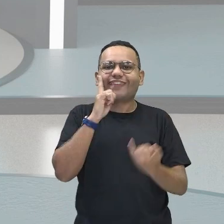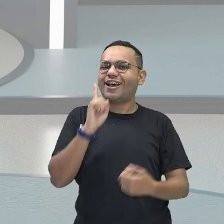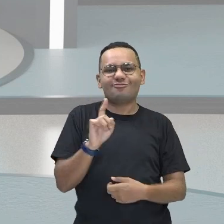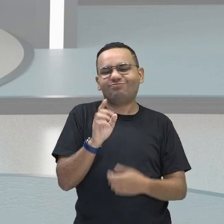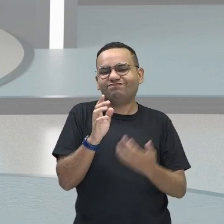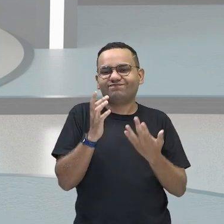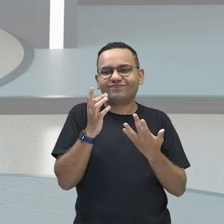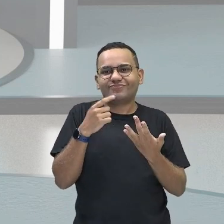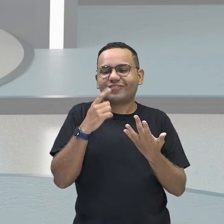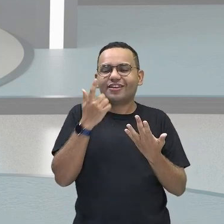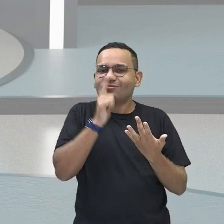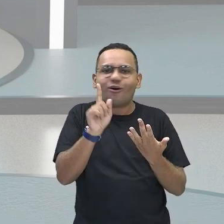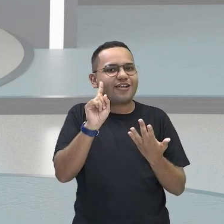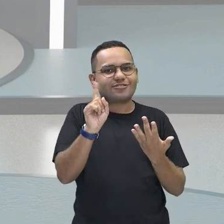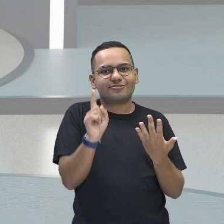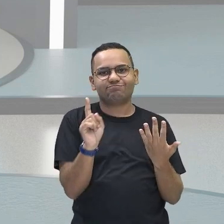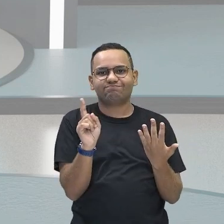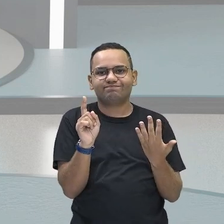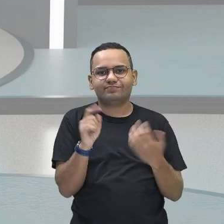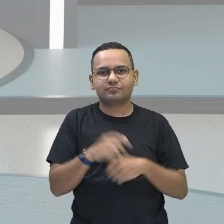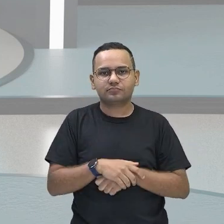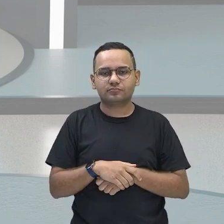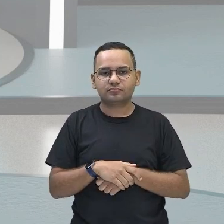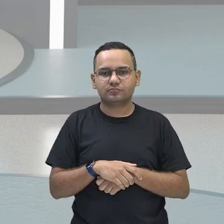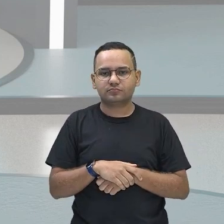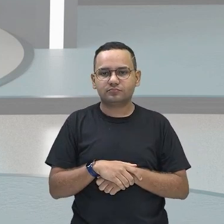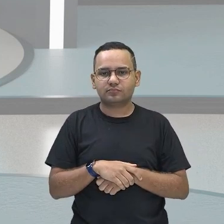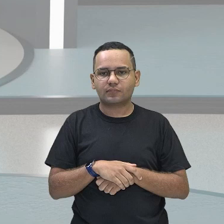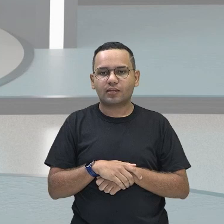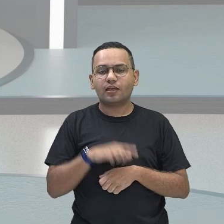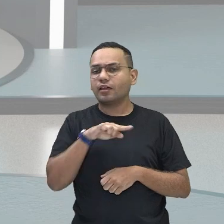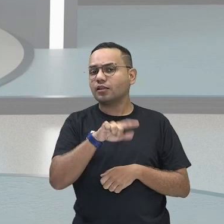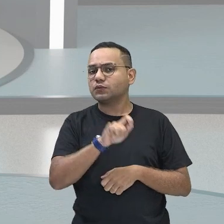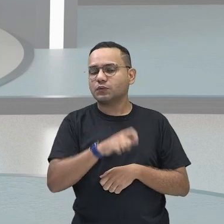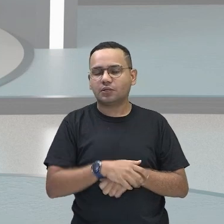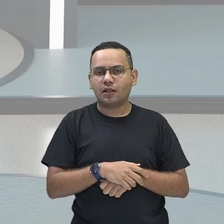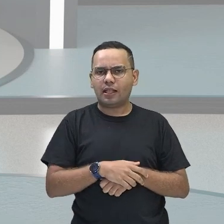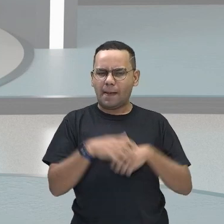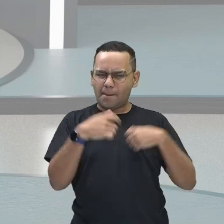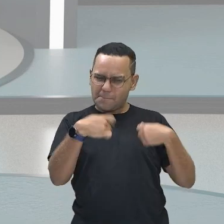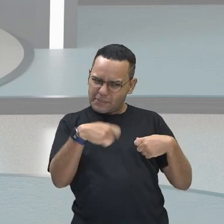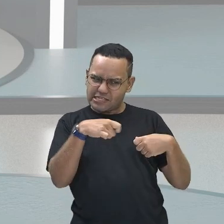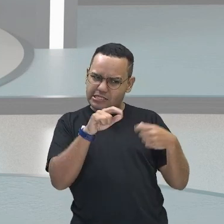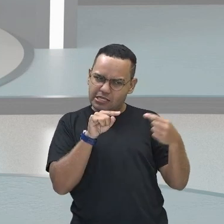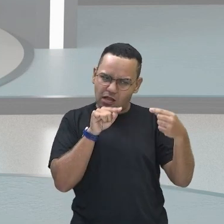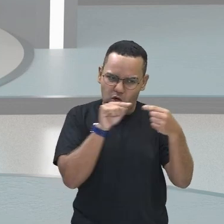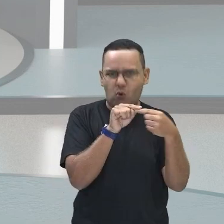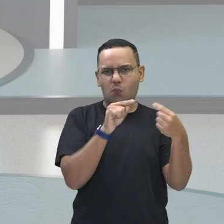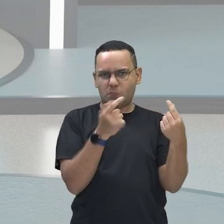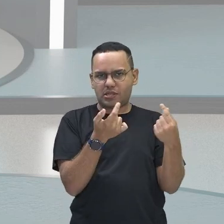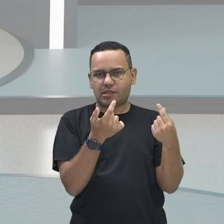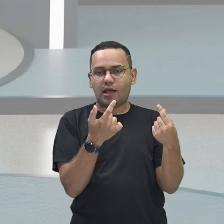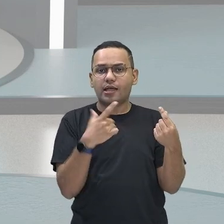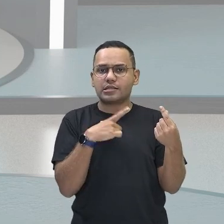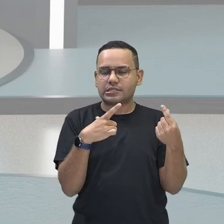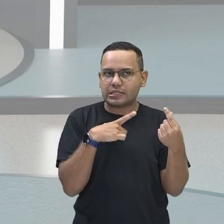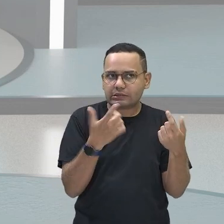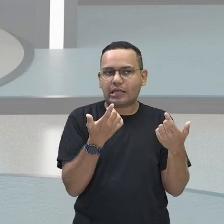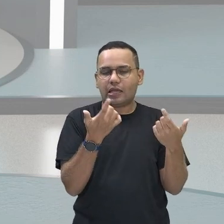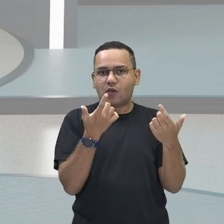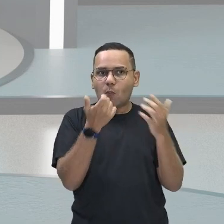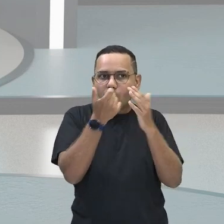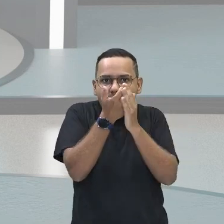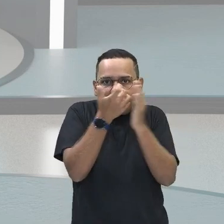para para ela ah ainda há um padrão a ser alcançado ainda há um limite a ser atingida ela